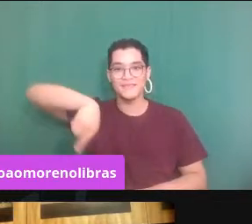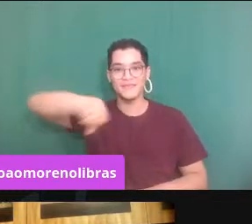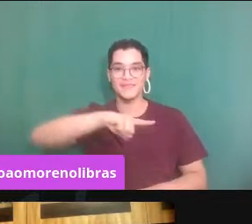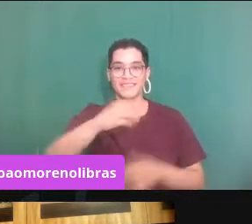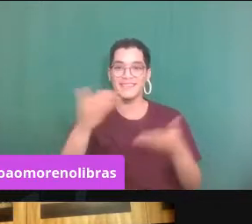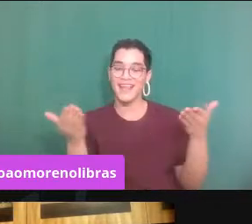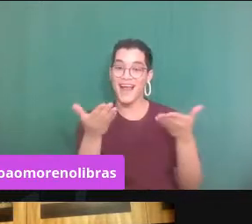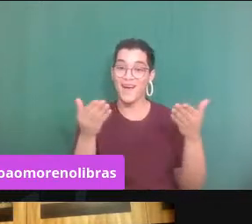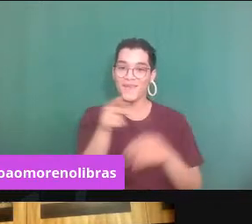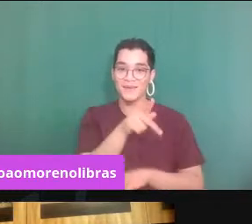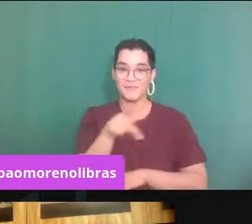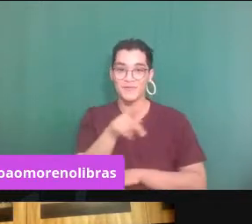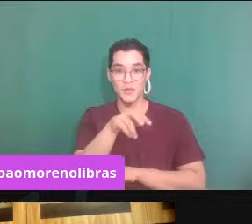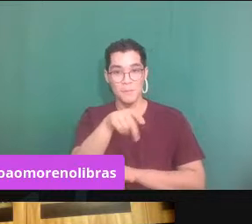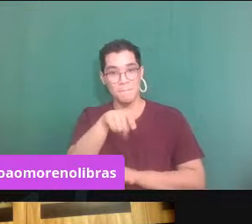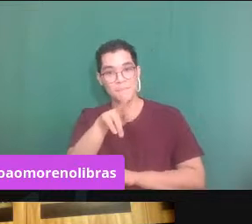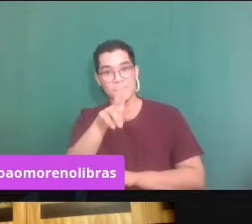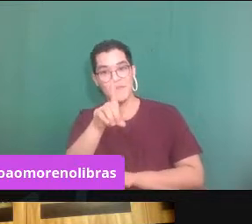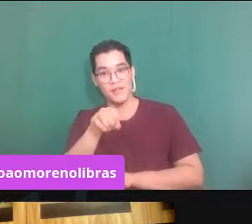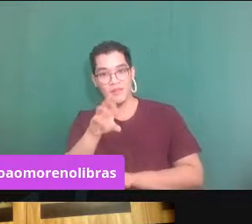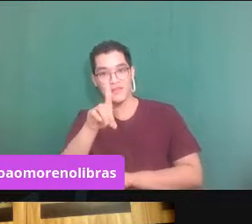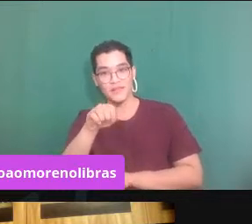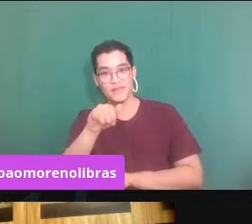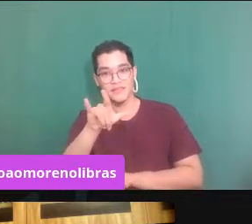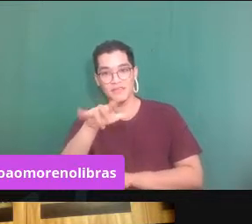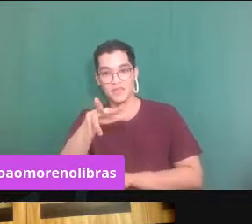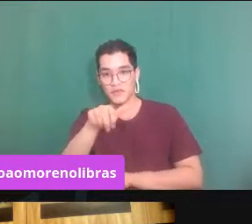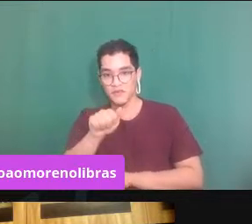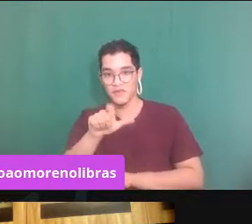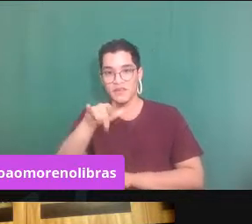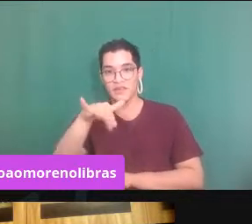Paulo da Silva Lima, que é professor da UFMA.